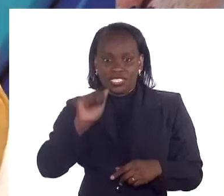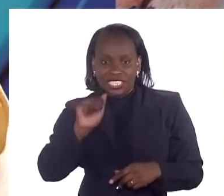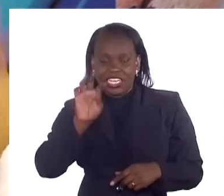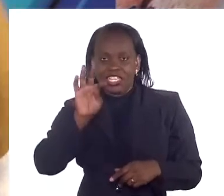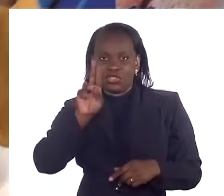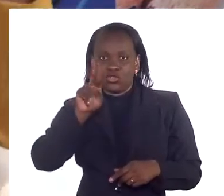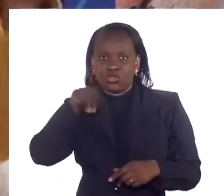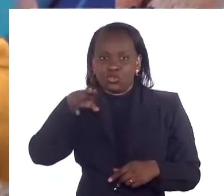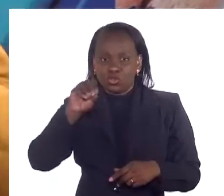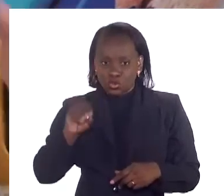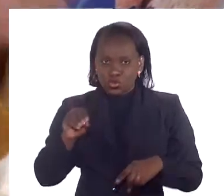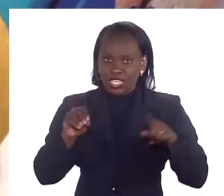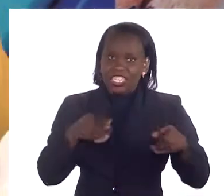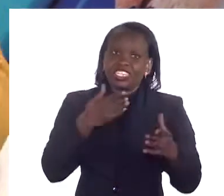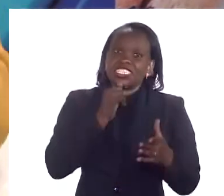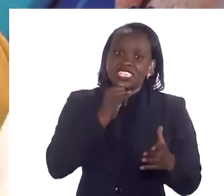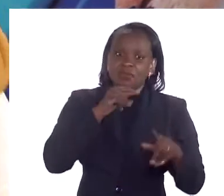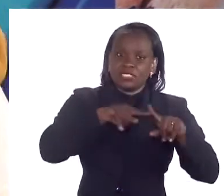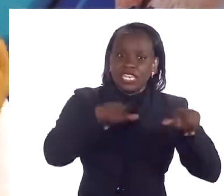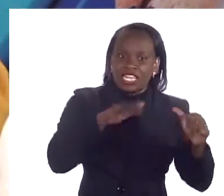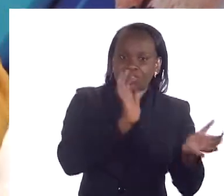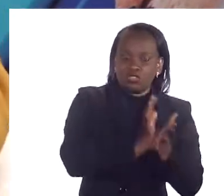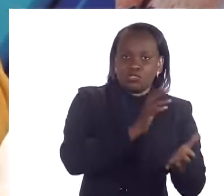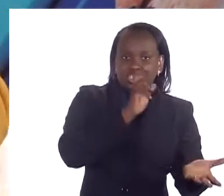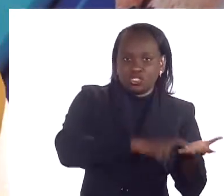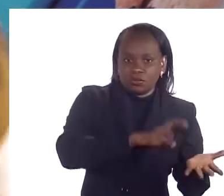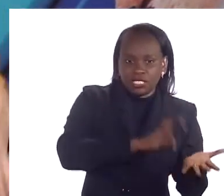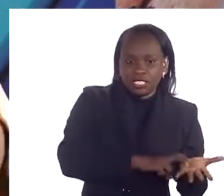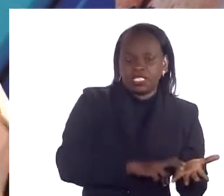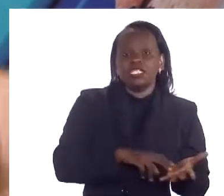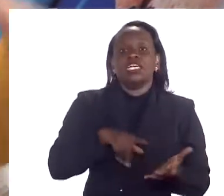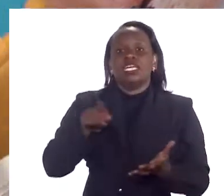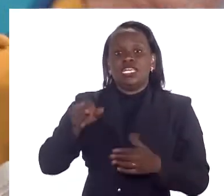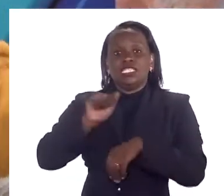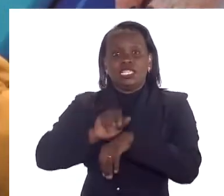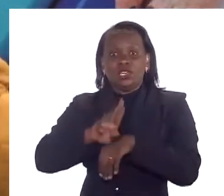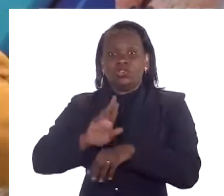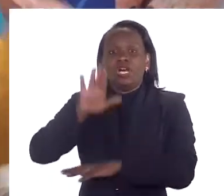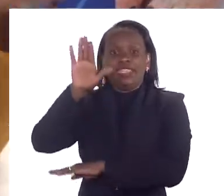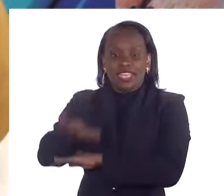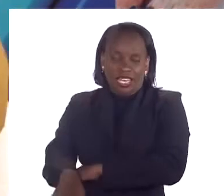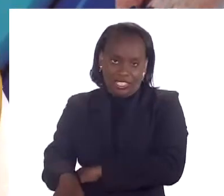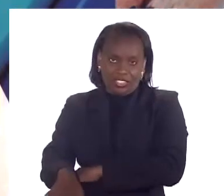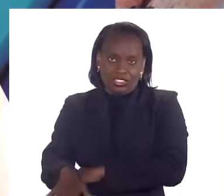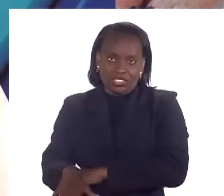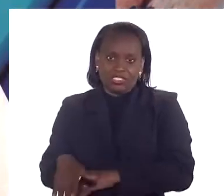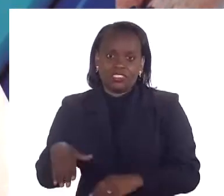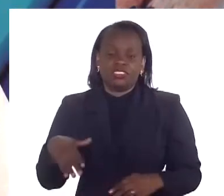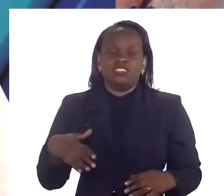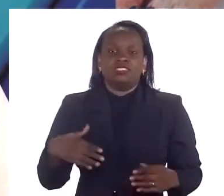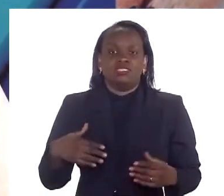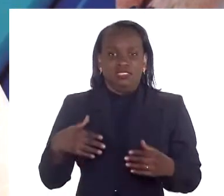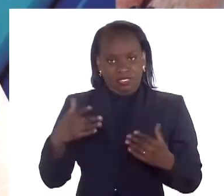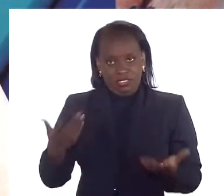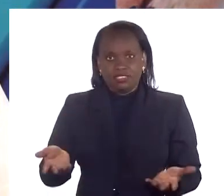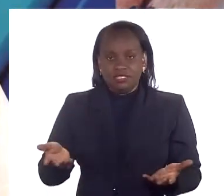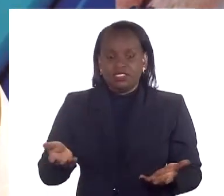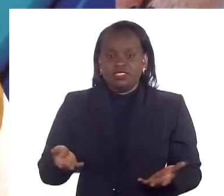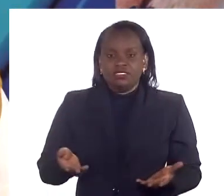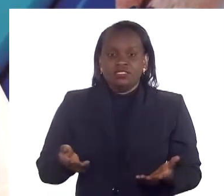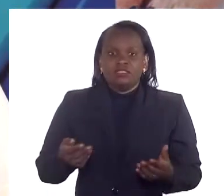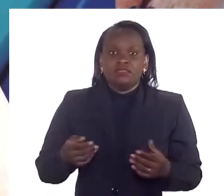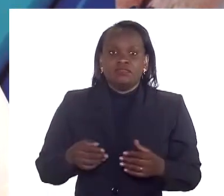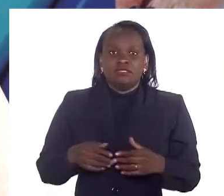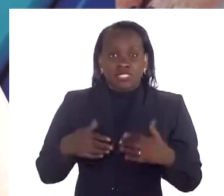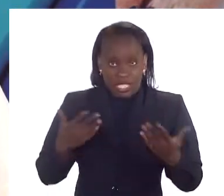contraturno, ou seja, no turno diferente da turma dele. Então, se a turma dele estuda de manhã, a sala de recursos